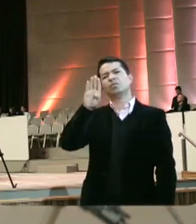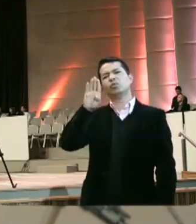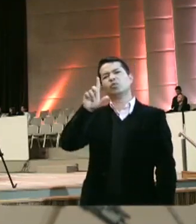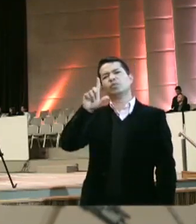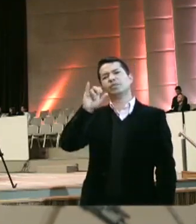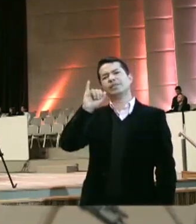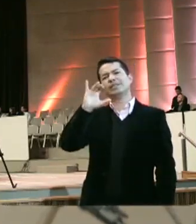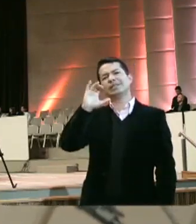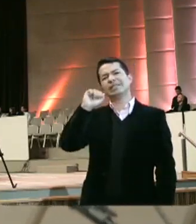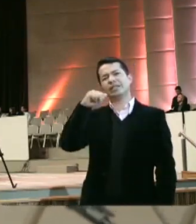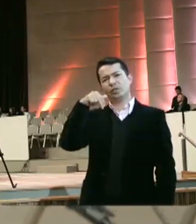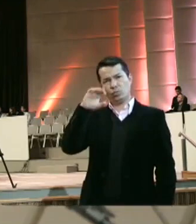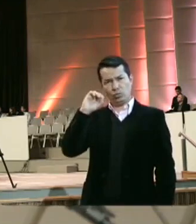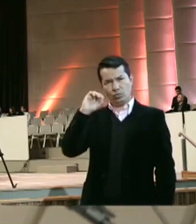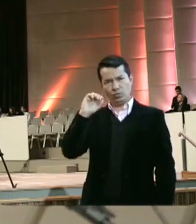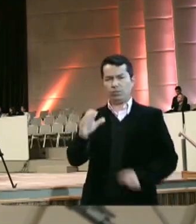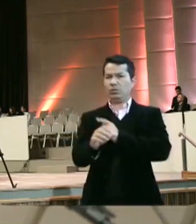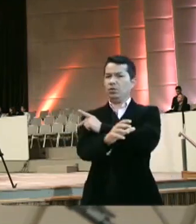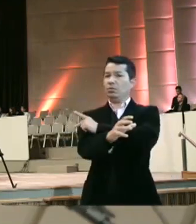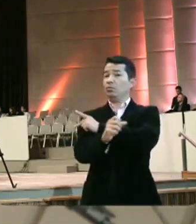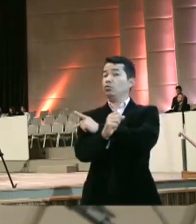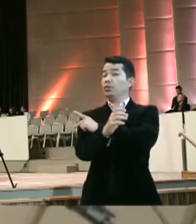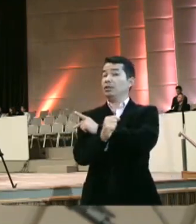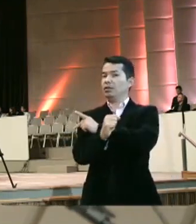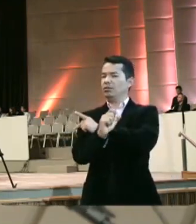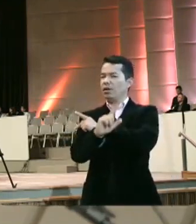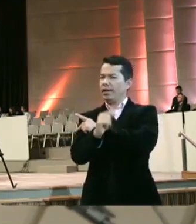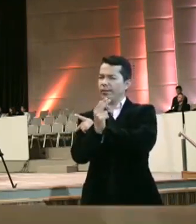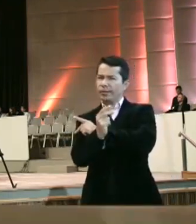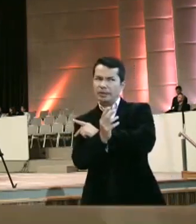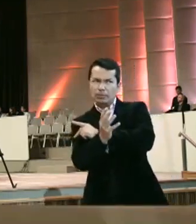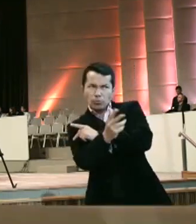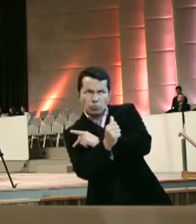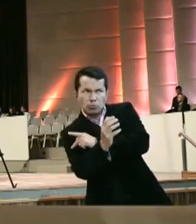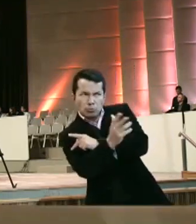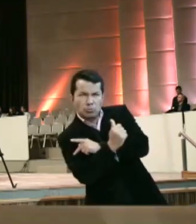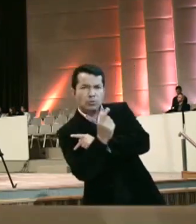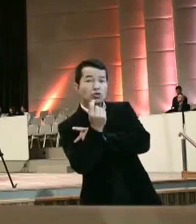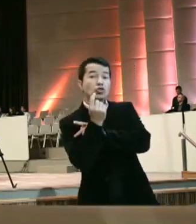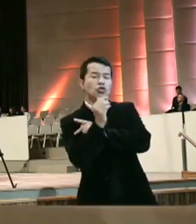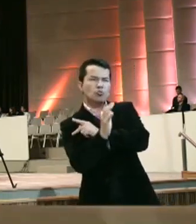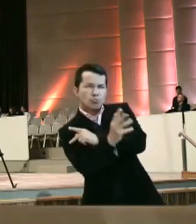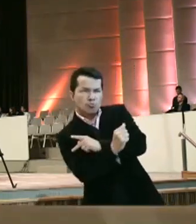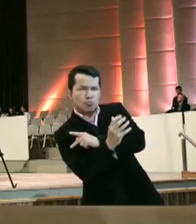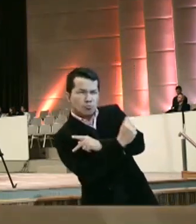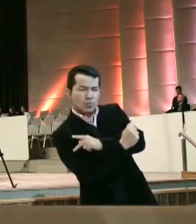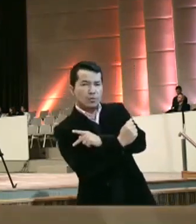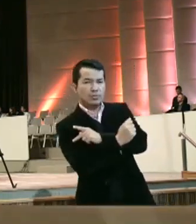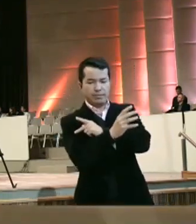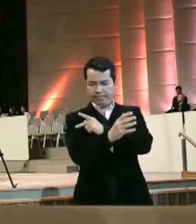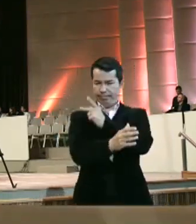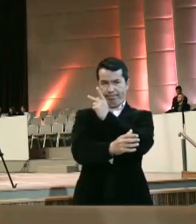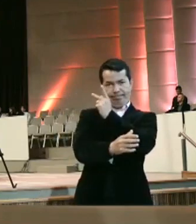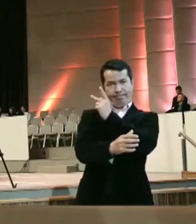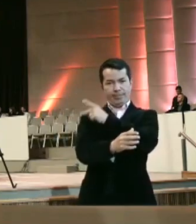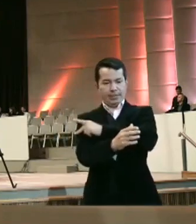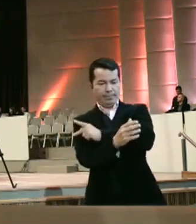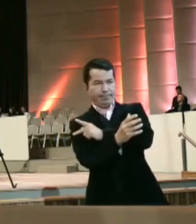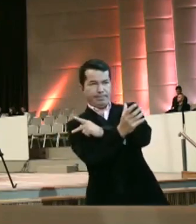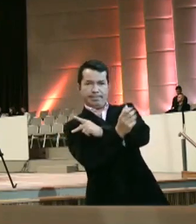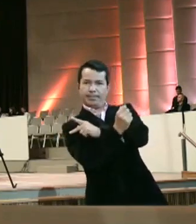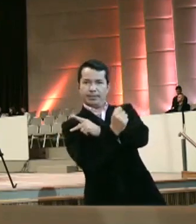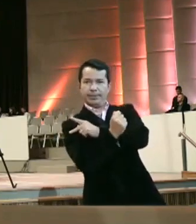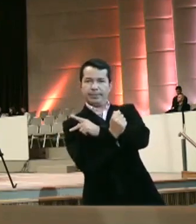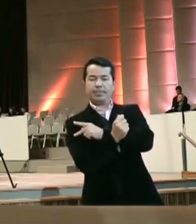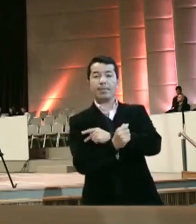os judeus. Eles eram chamados de publicanos. E esse publicano era Levi, que